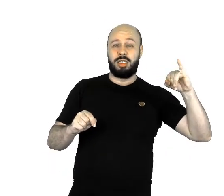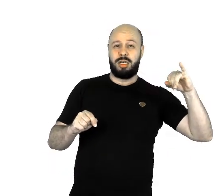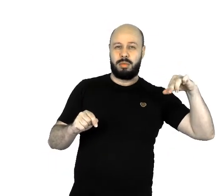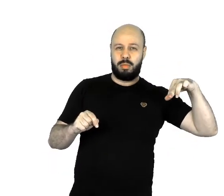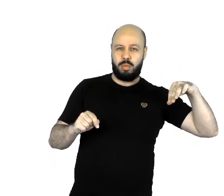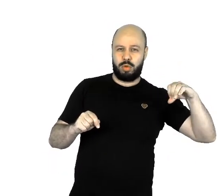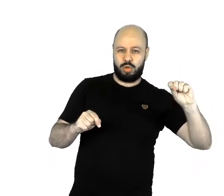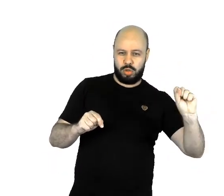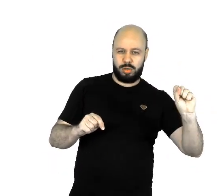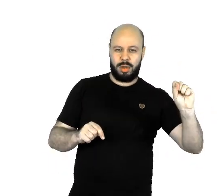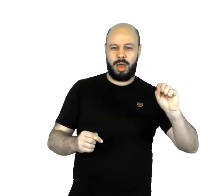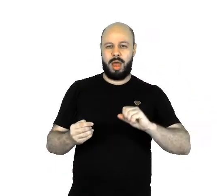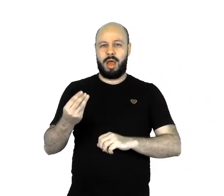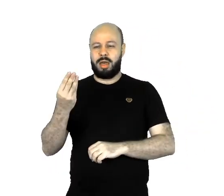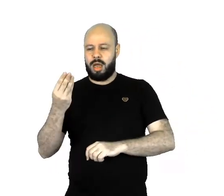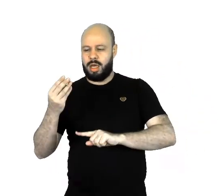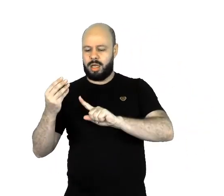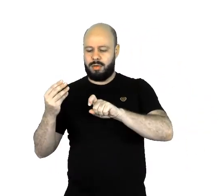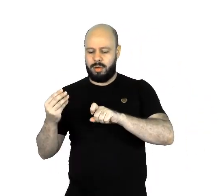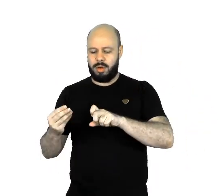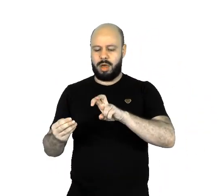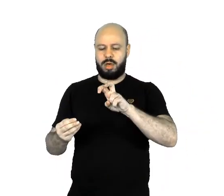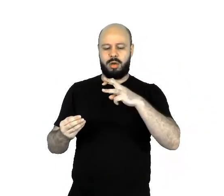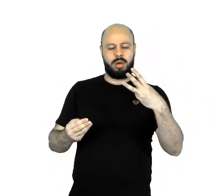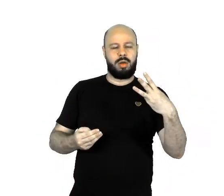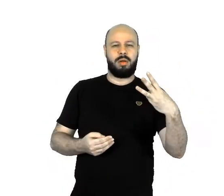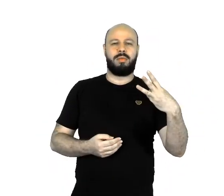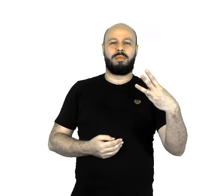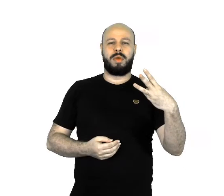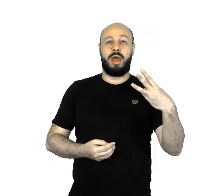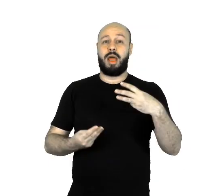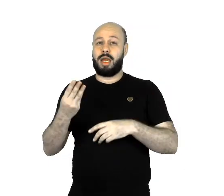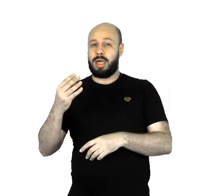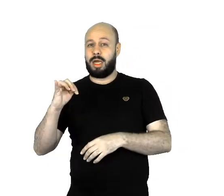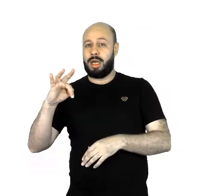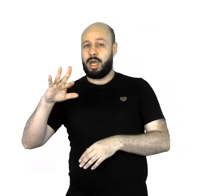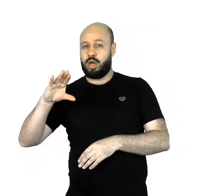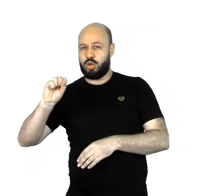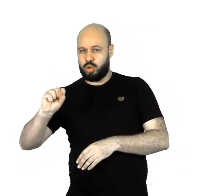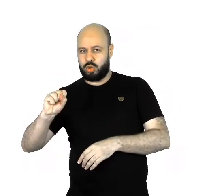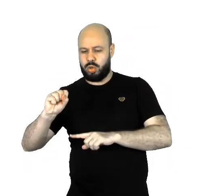3,53. Lendo esse número, eu tenho 3 inteiros e